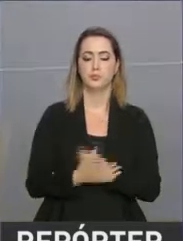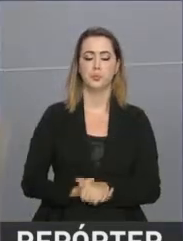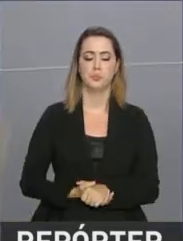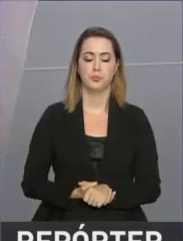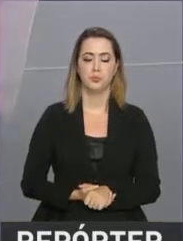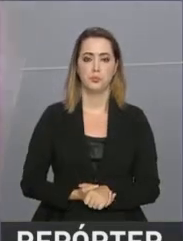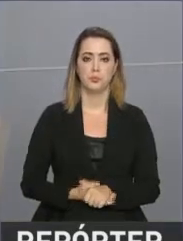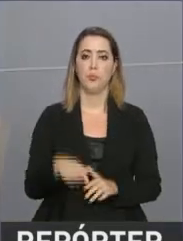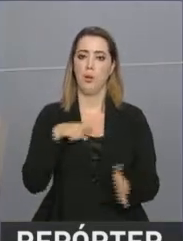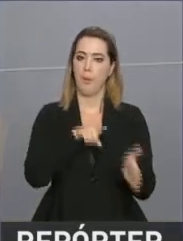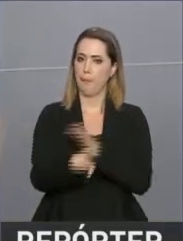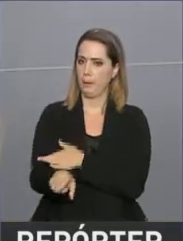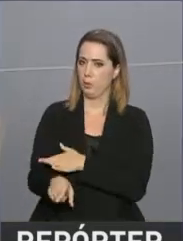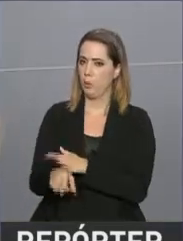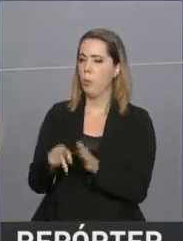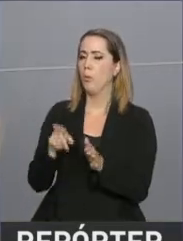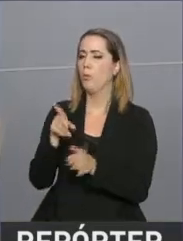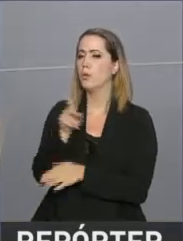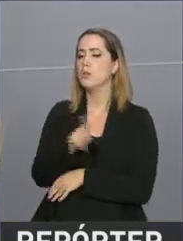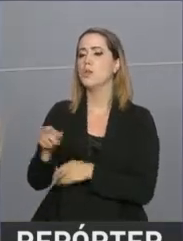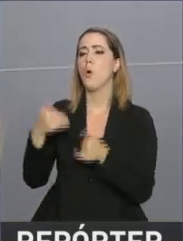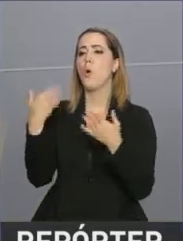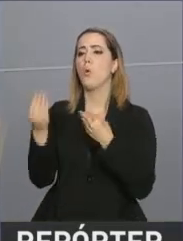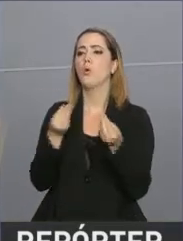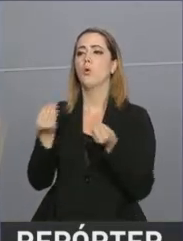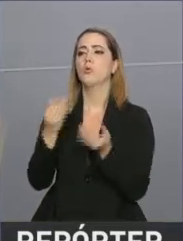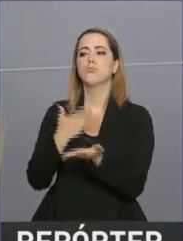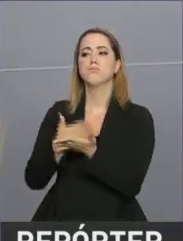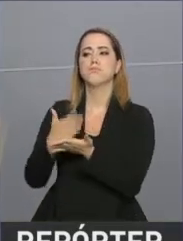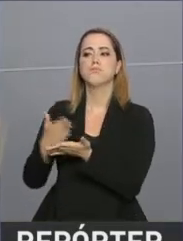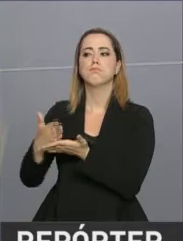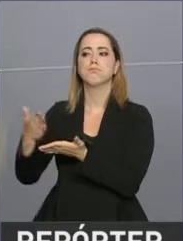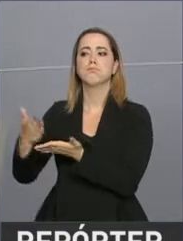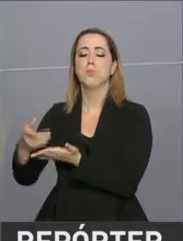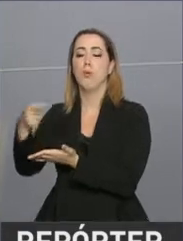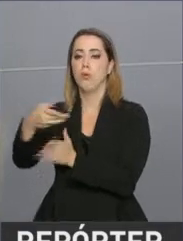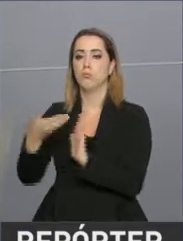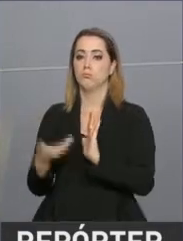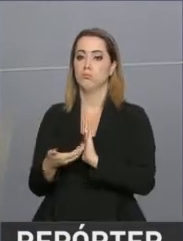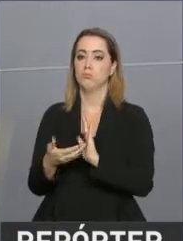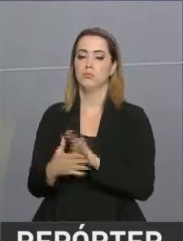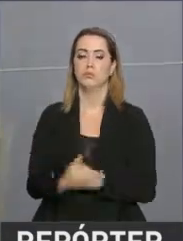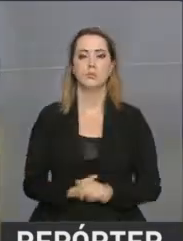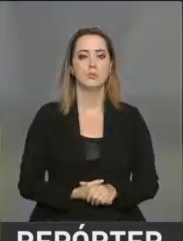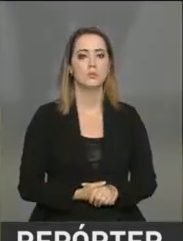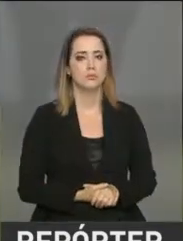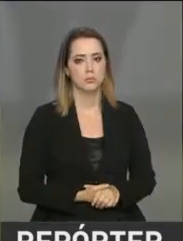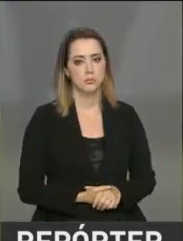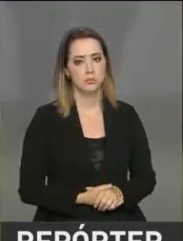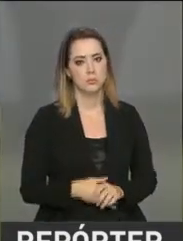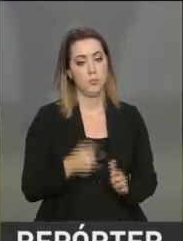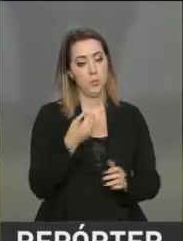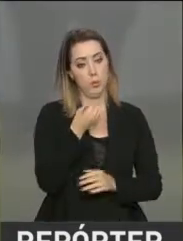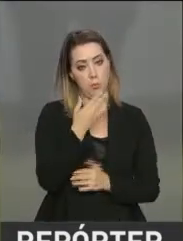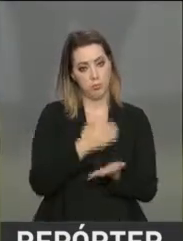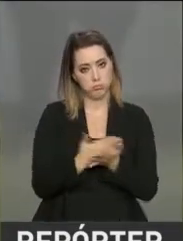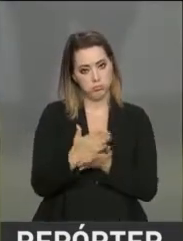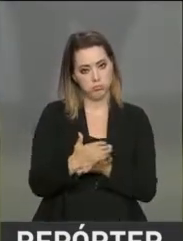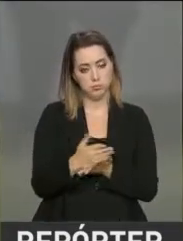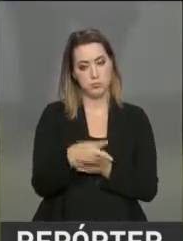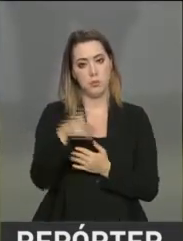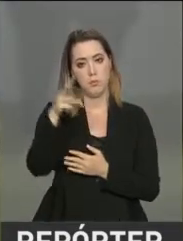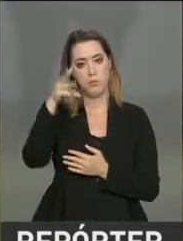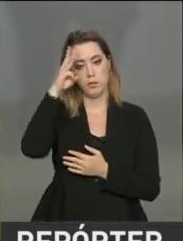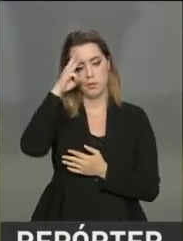Paulo, explica para a gente como é que vai ser a tramitação dessa proposta aí no Congresso. Bom, começa na terça-feira da semana que vem